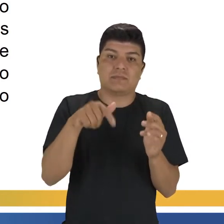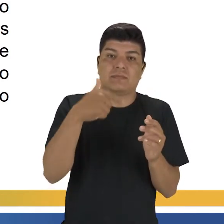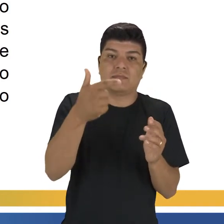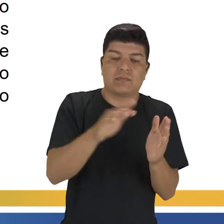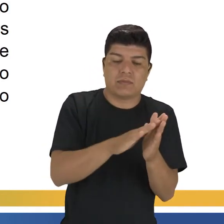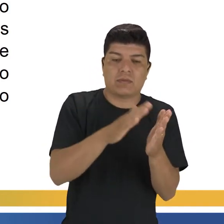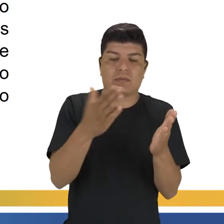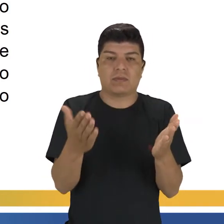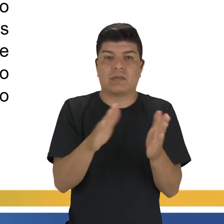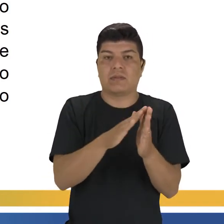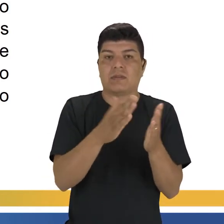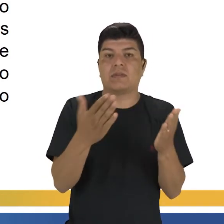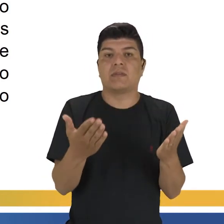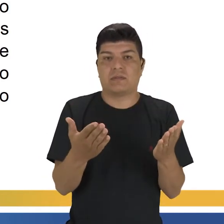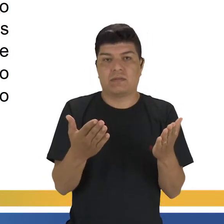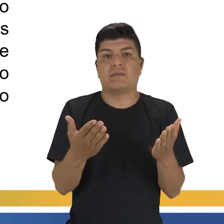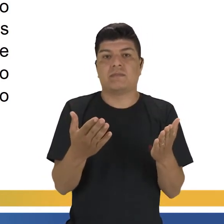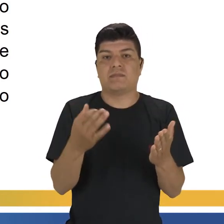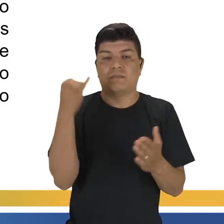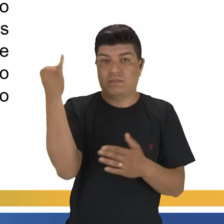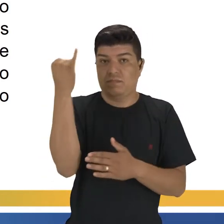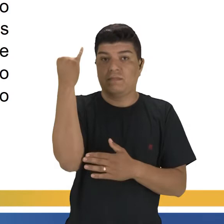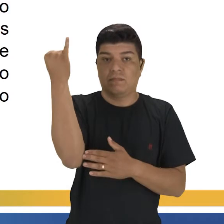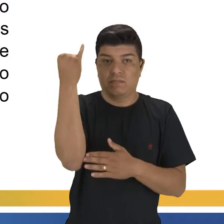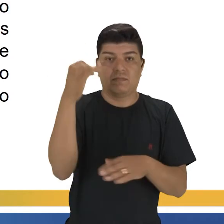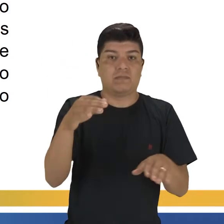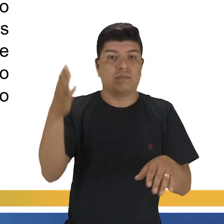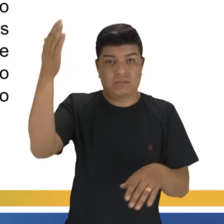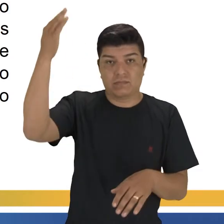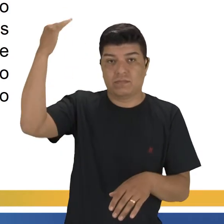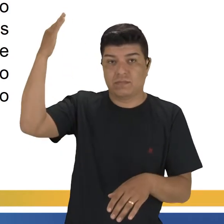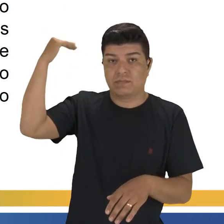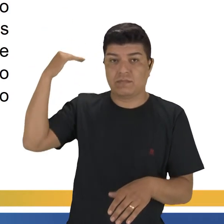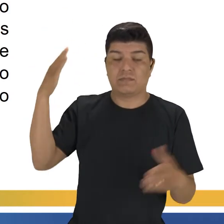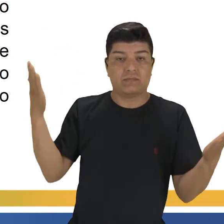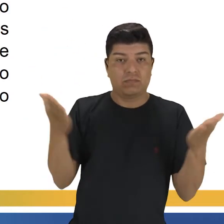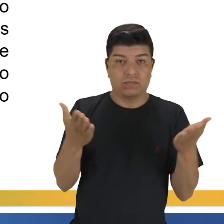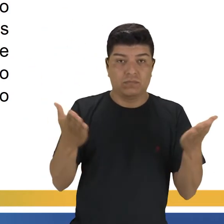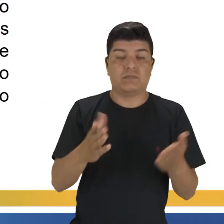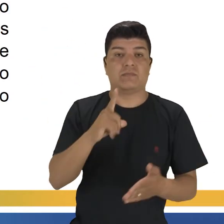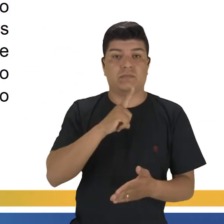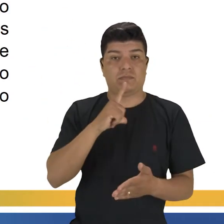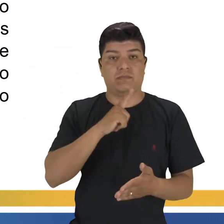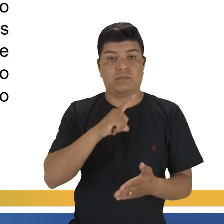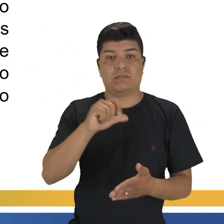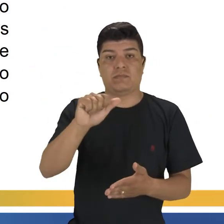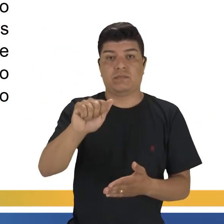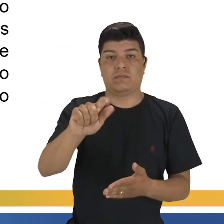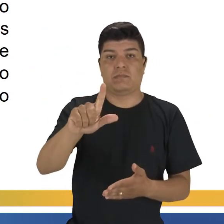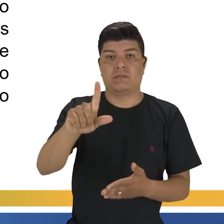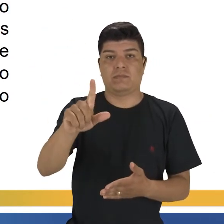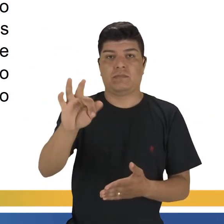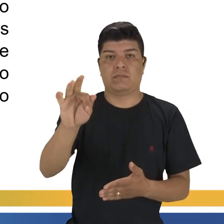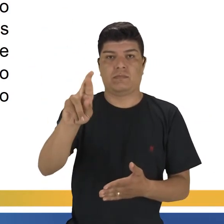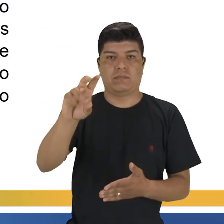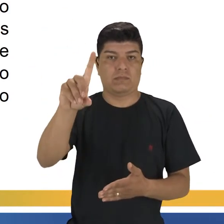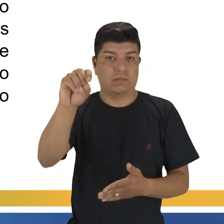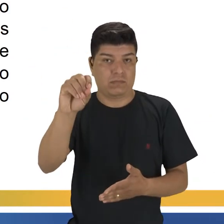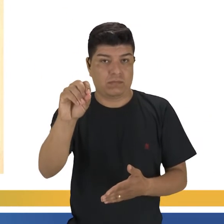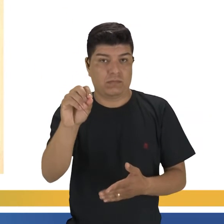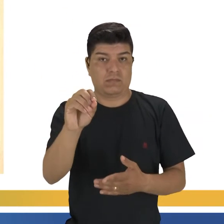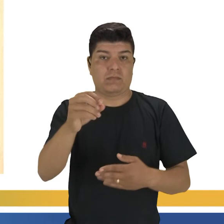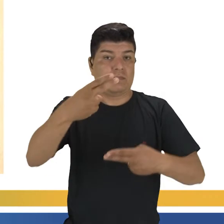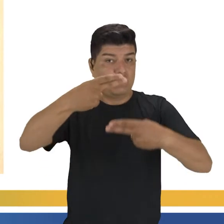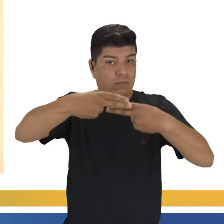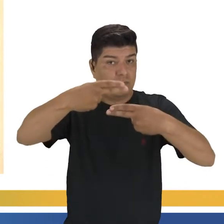próximo capítulo. Isso foi muito interessante também naquela época. É o que a gente tem hoje, como Alfredo Bozzi disse, nas novelas.